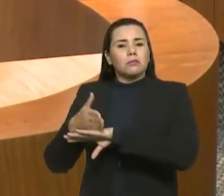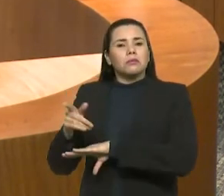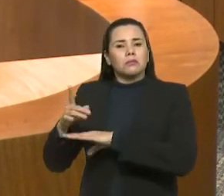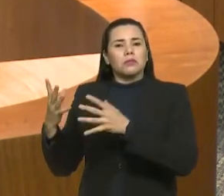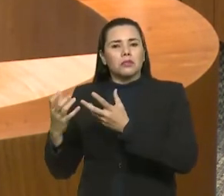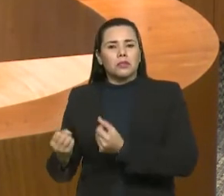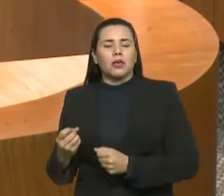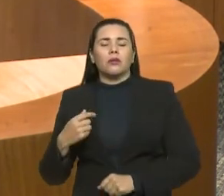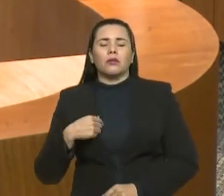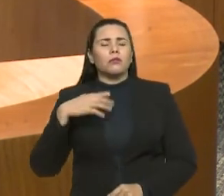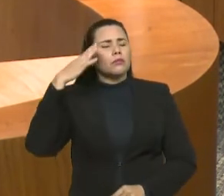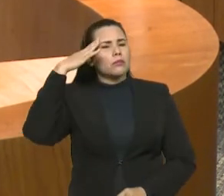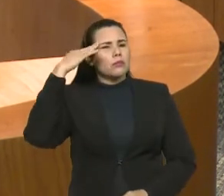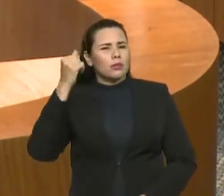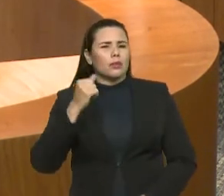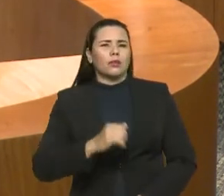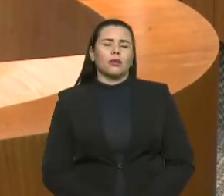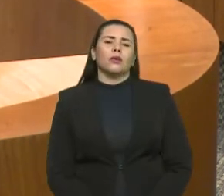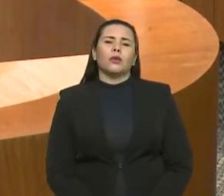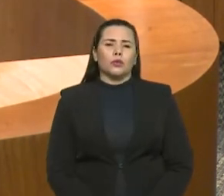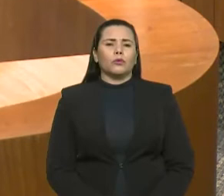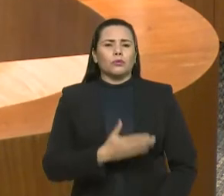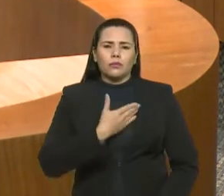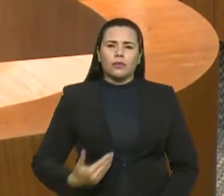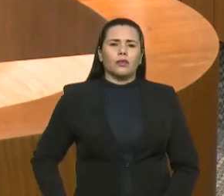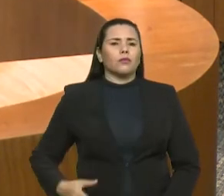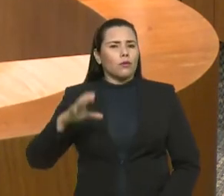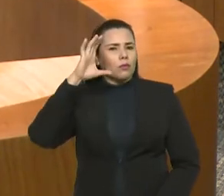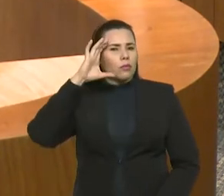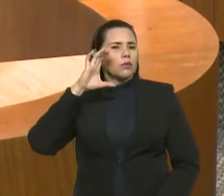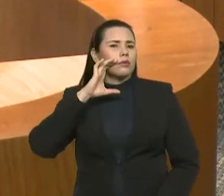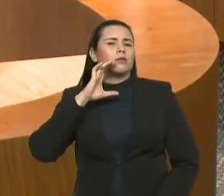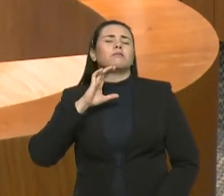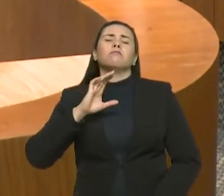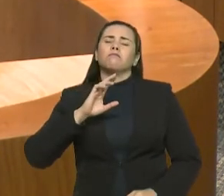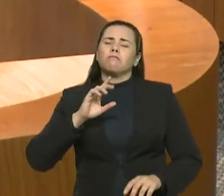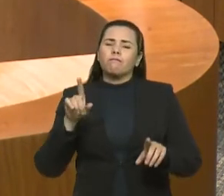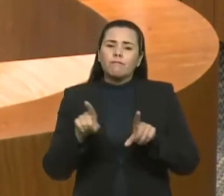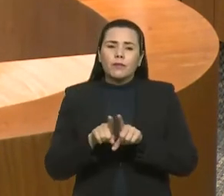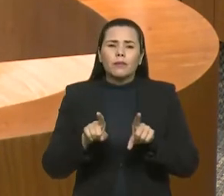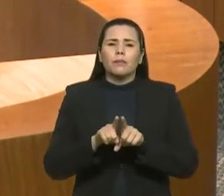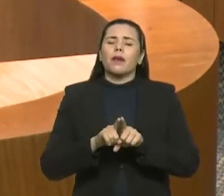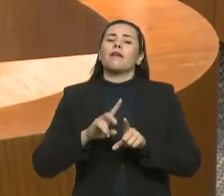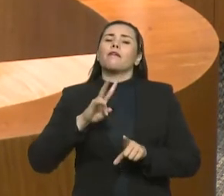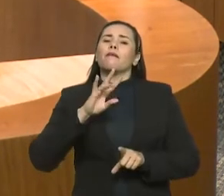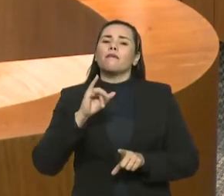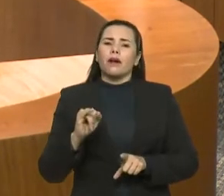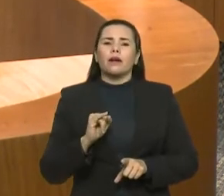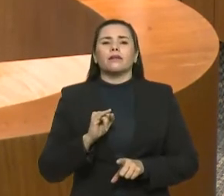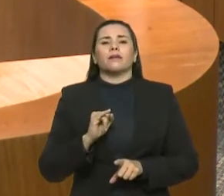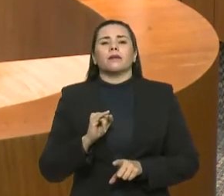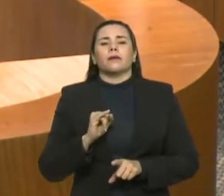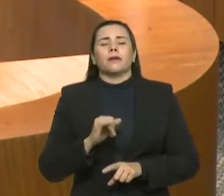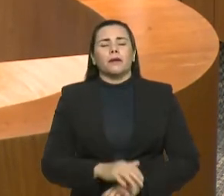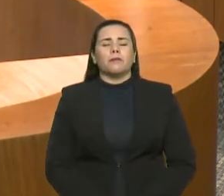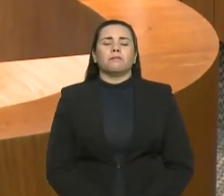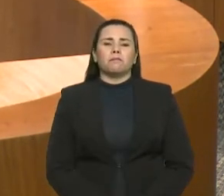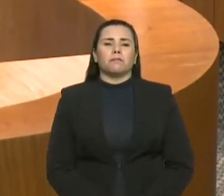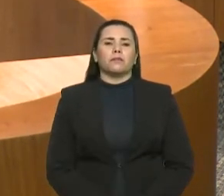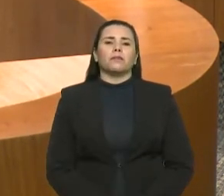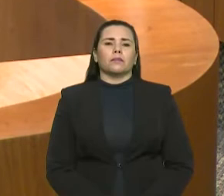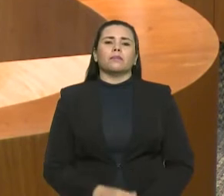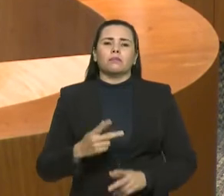É uma indicação verbal, mas será por escrito já na próxima sessão. Ainda hoje entraremos com essa